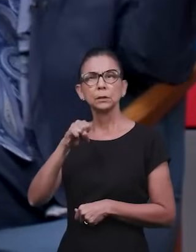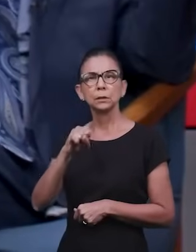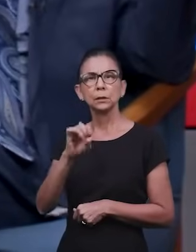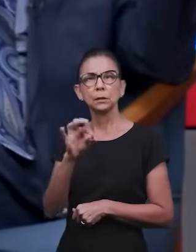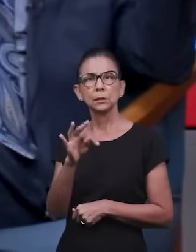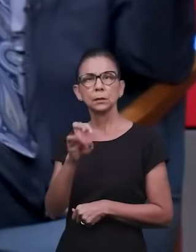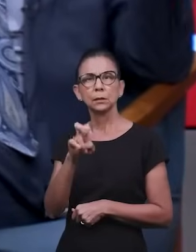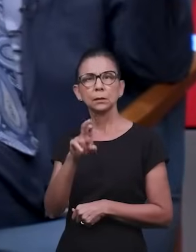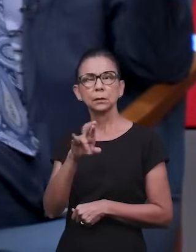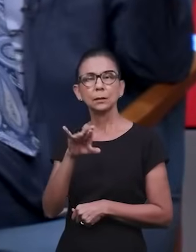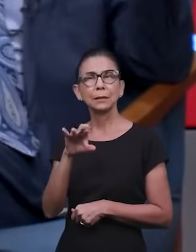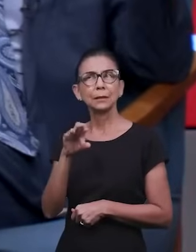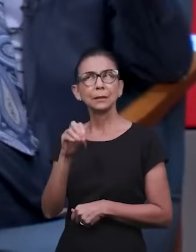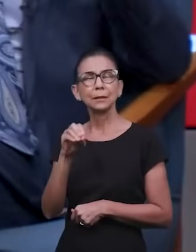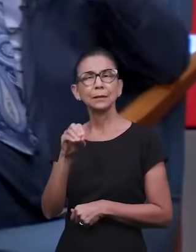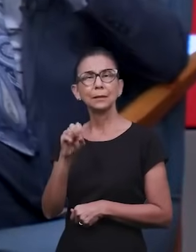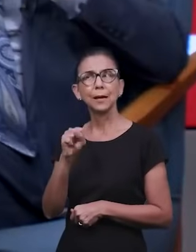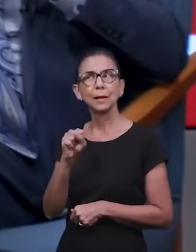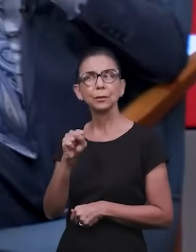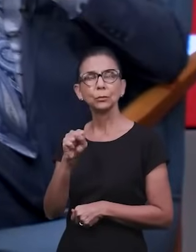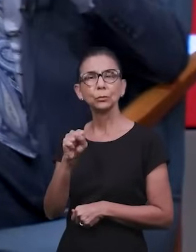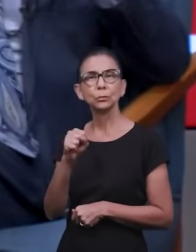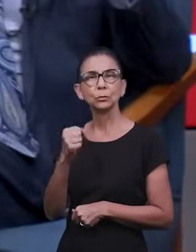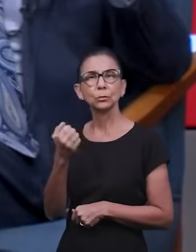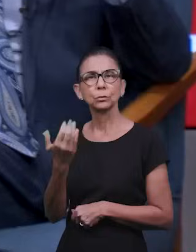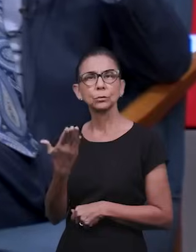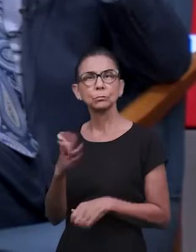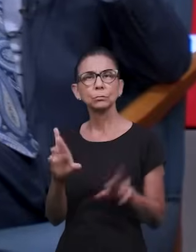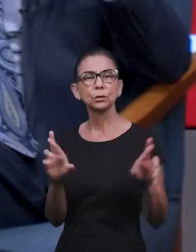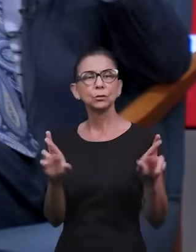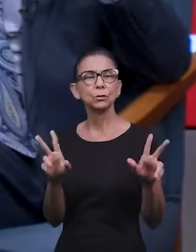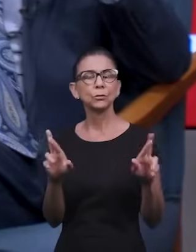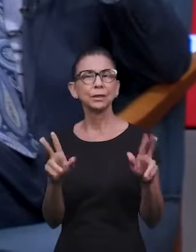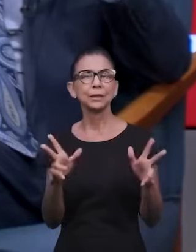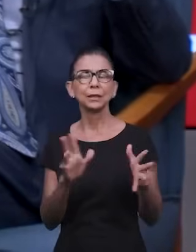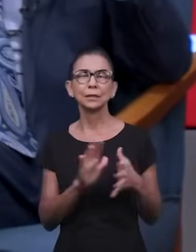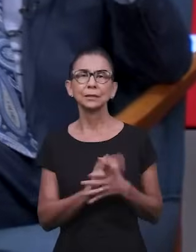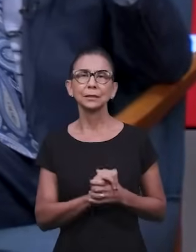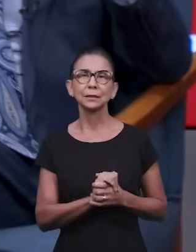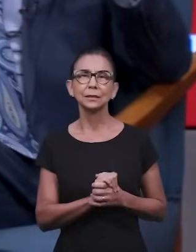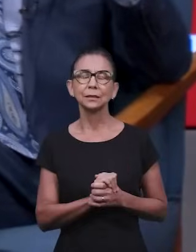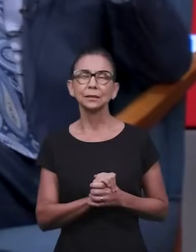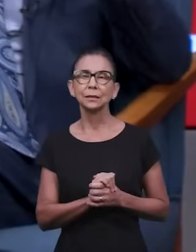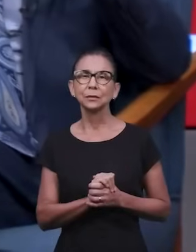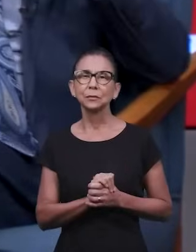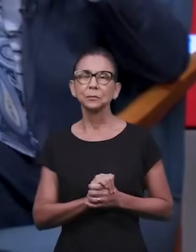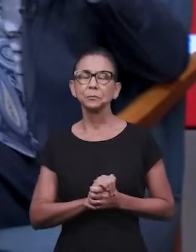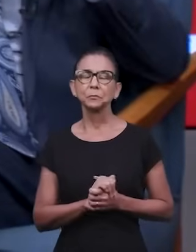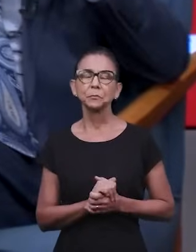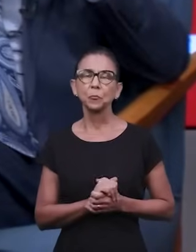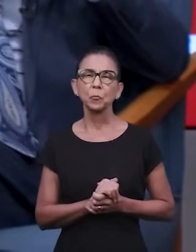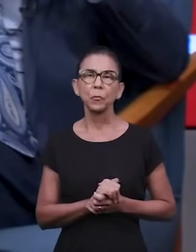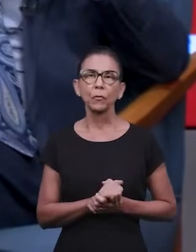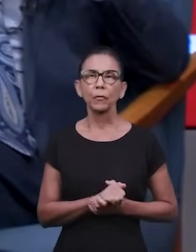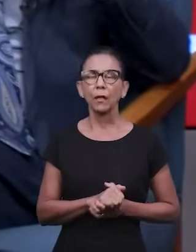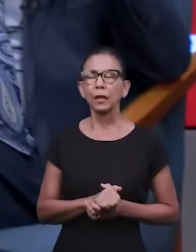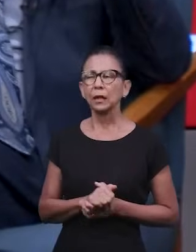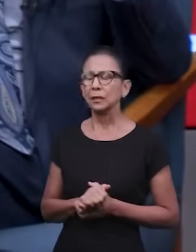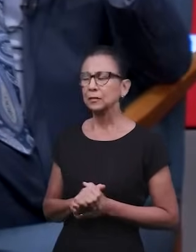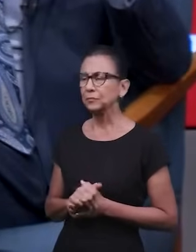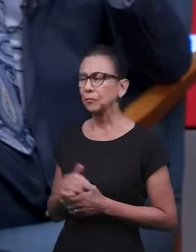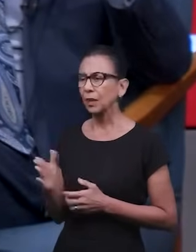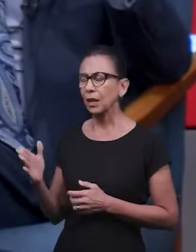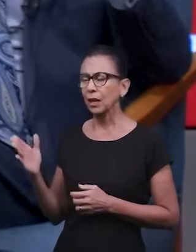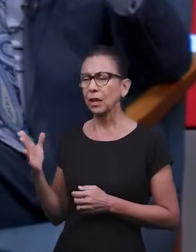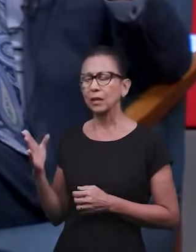há uma diferença entre o ministério e o membro da igreja será que isso existe Será